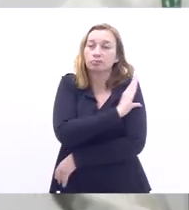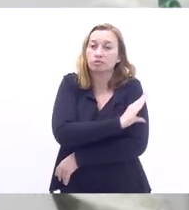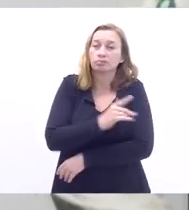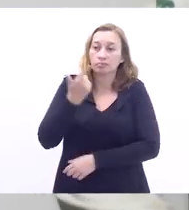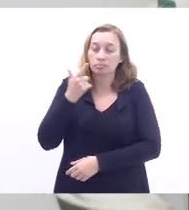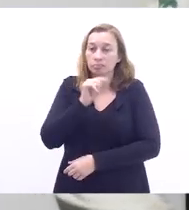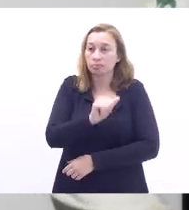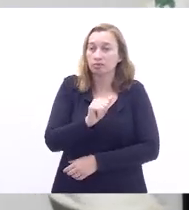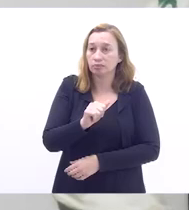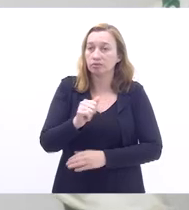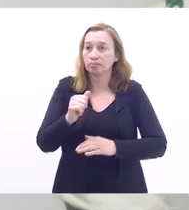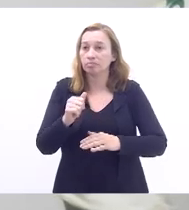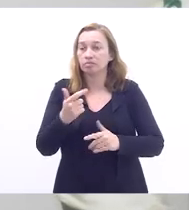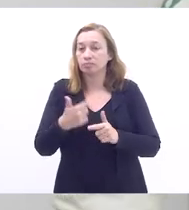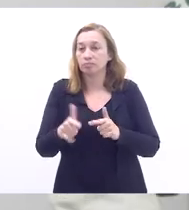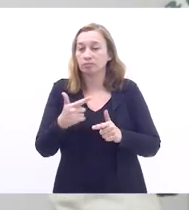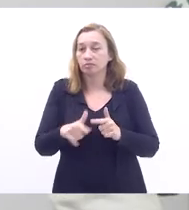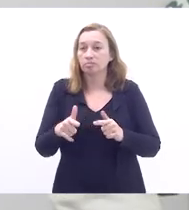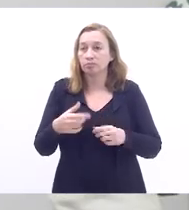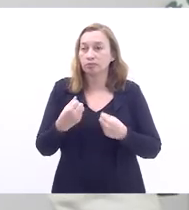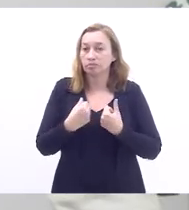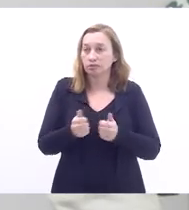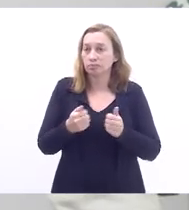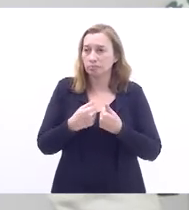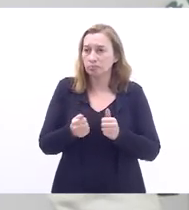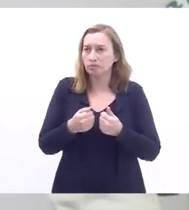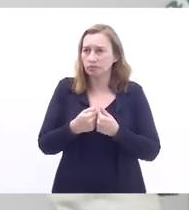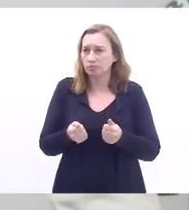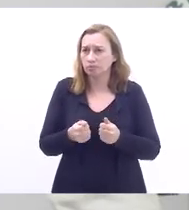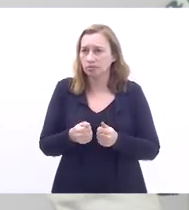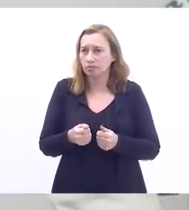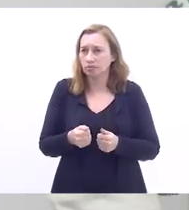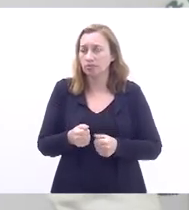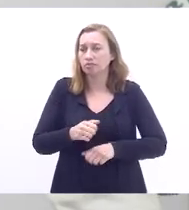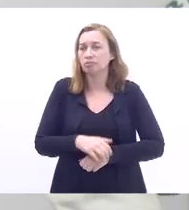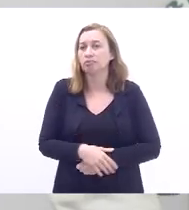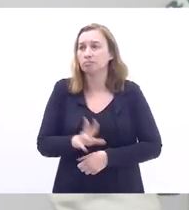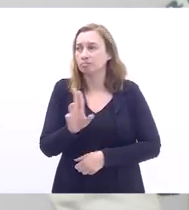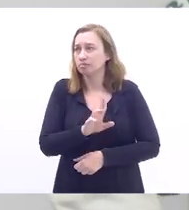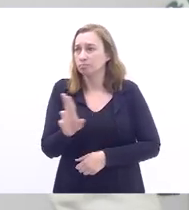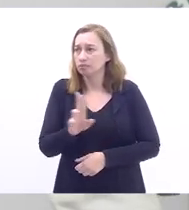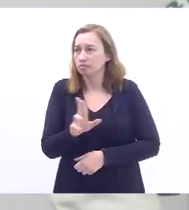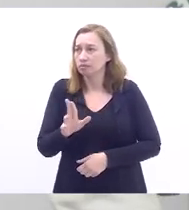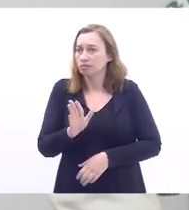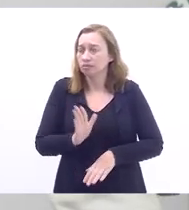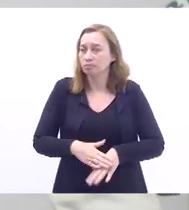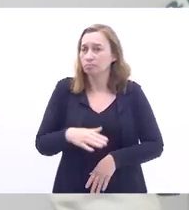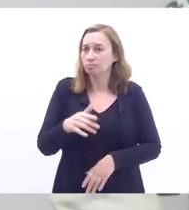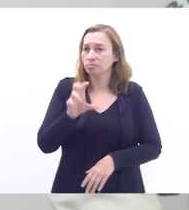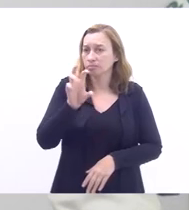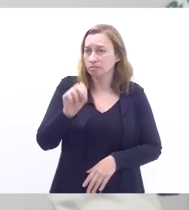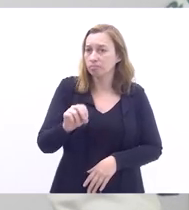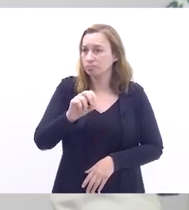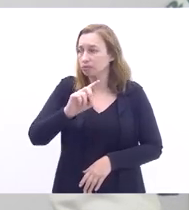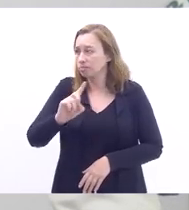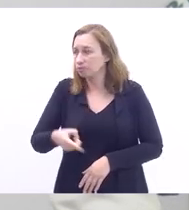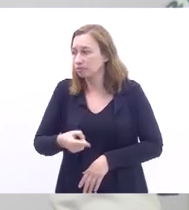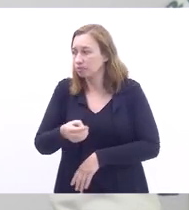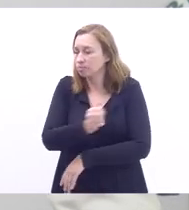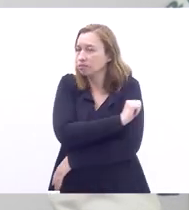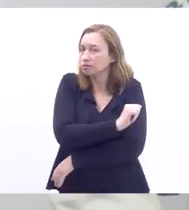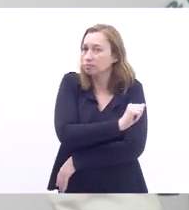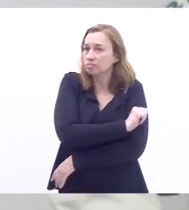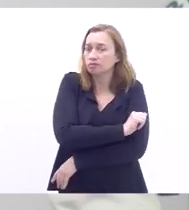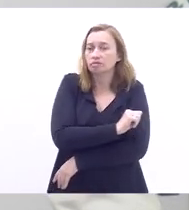ver se a gente consegue esse problema dos ônibus tô falando em nome de mais de 50 mil estudantes